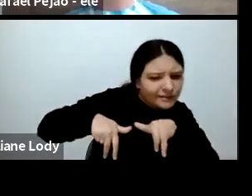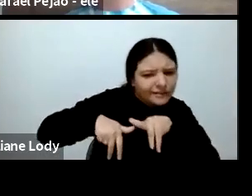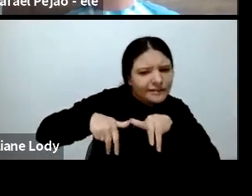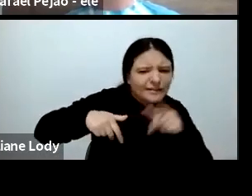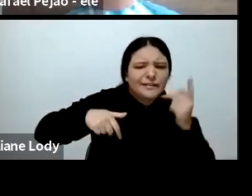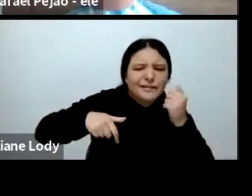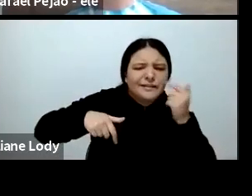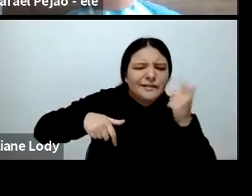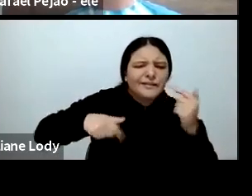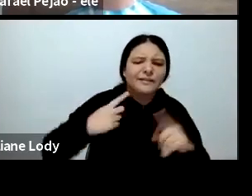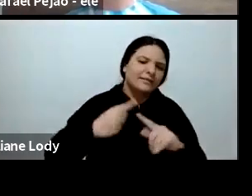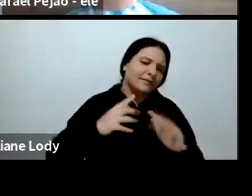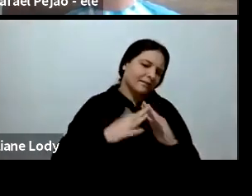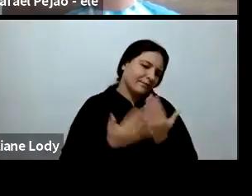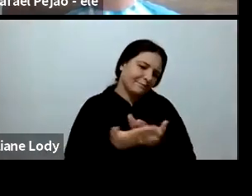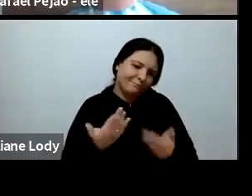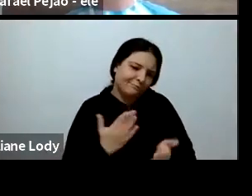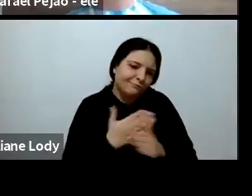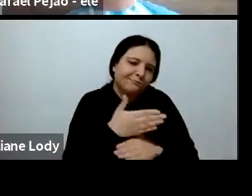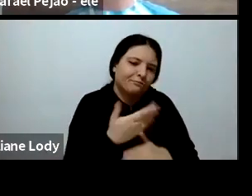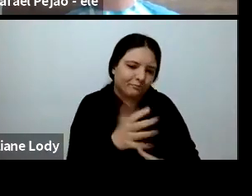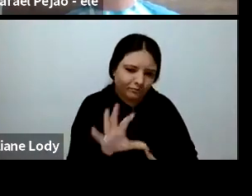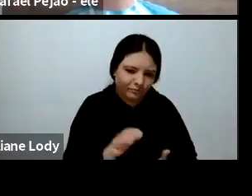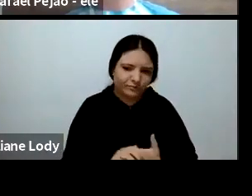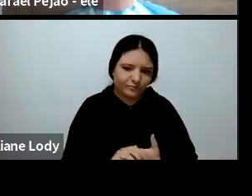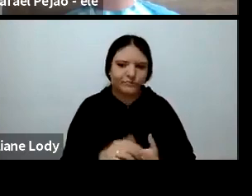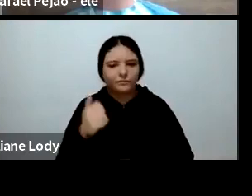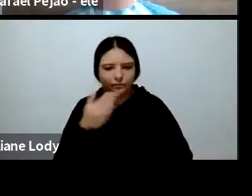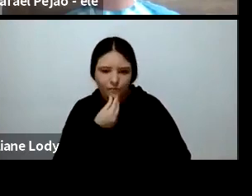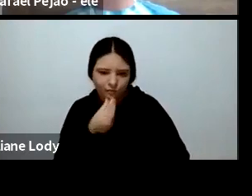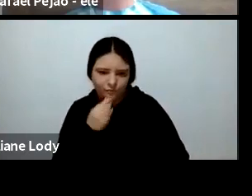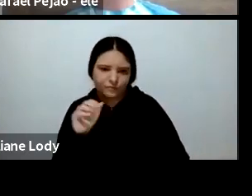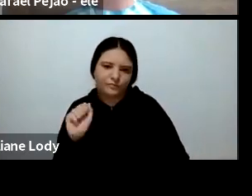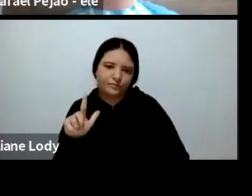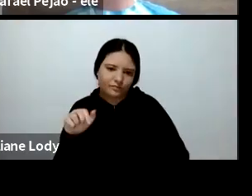e aí, como o Alan falou,